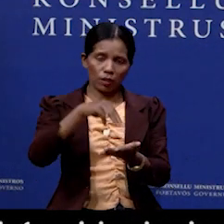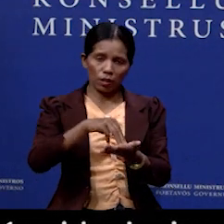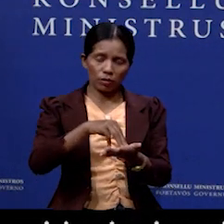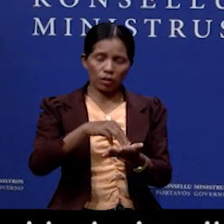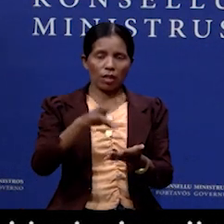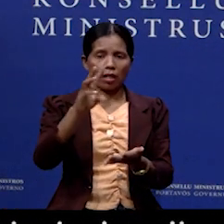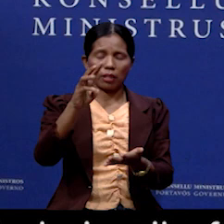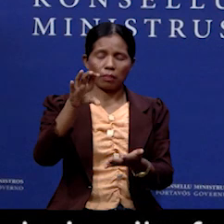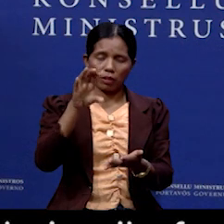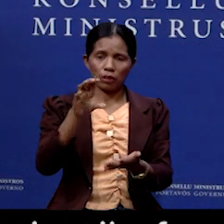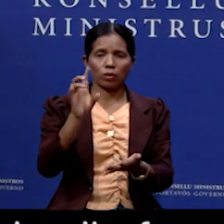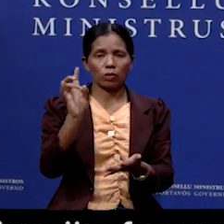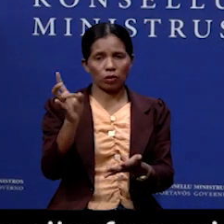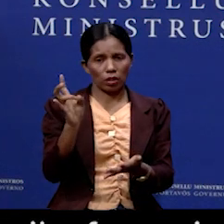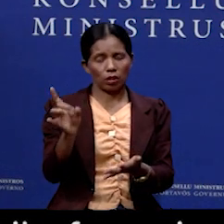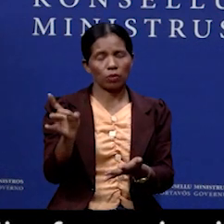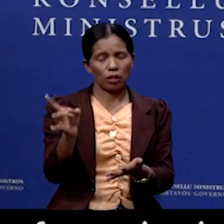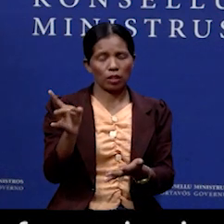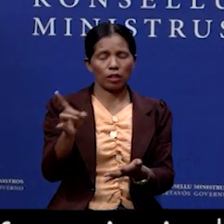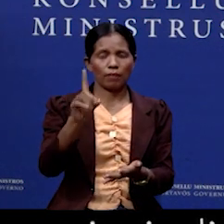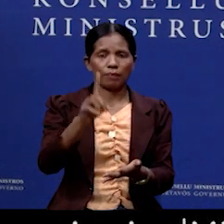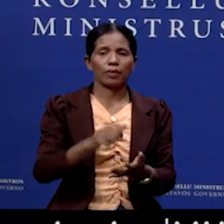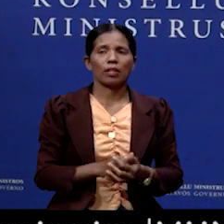1.675.000. O fornecedor que te deu